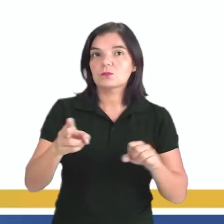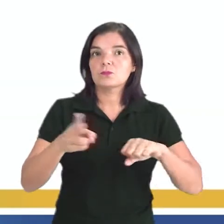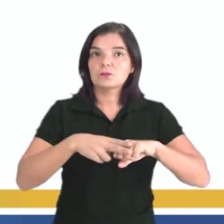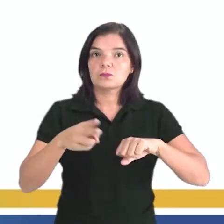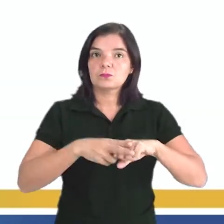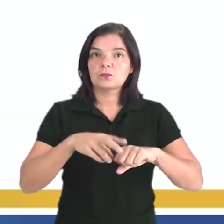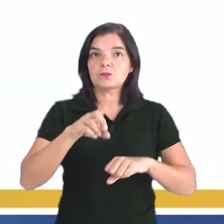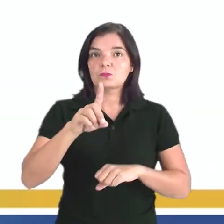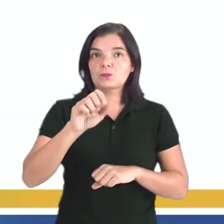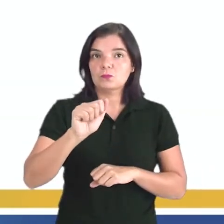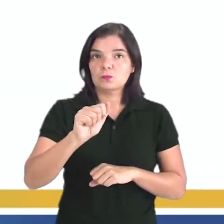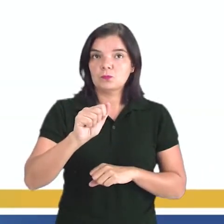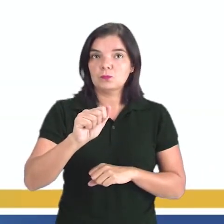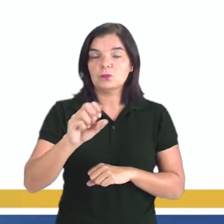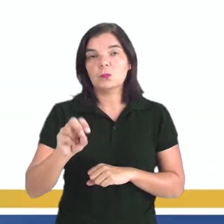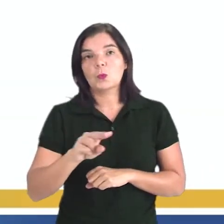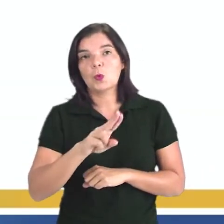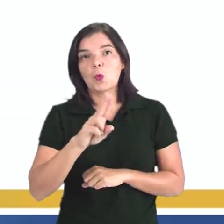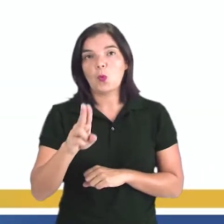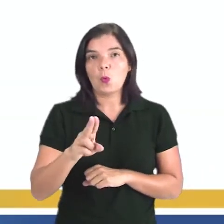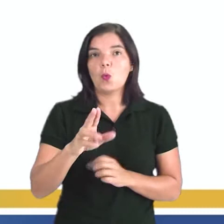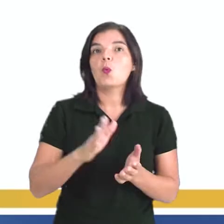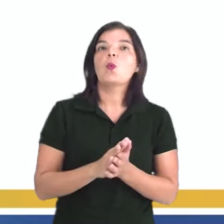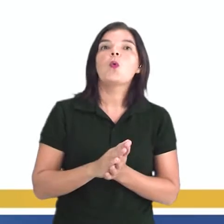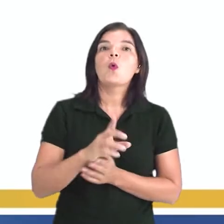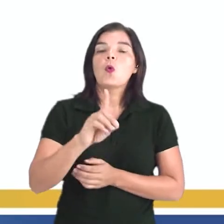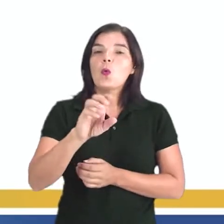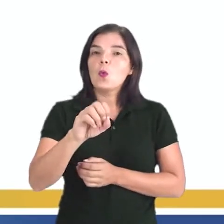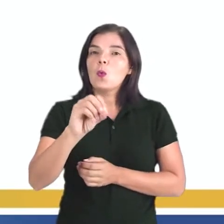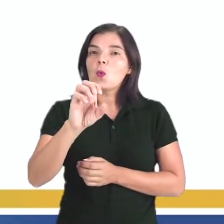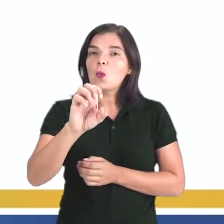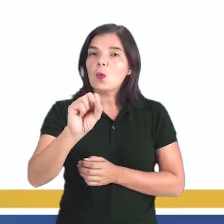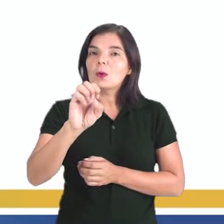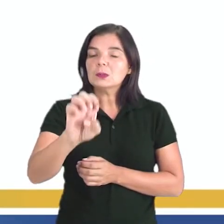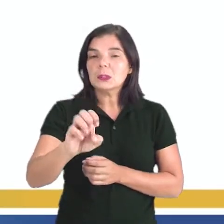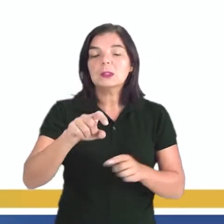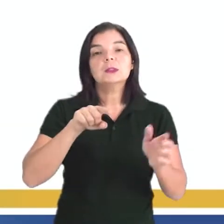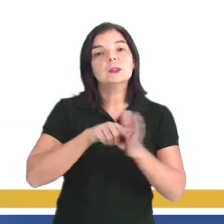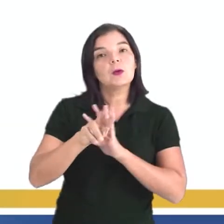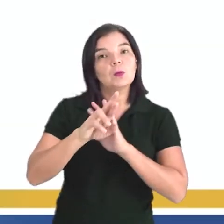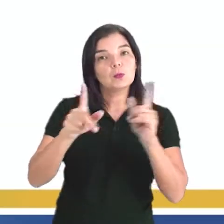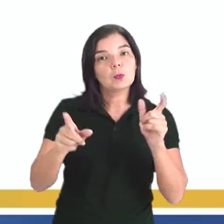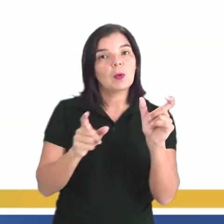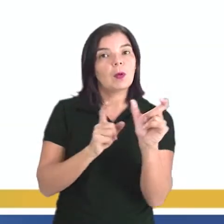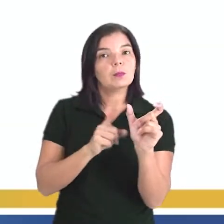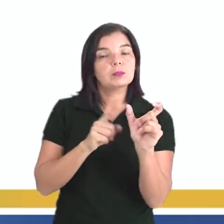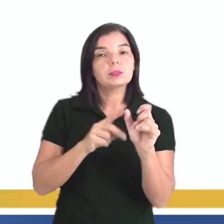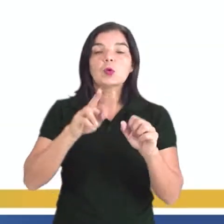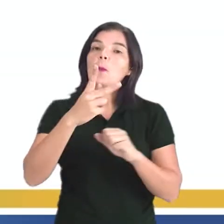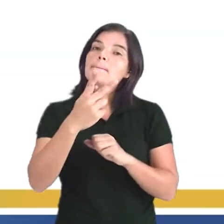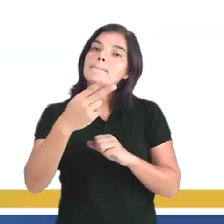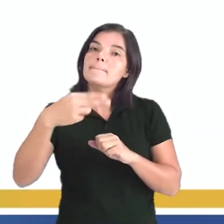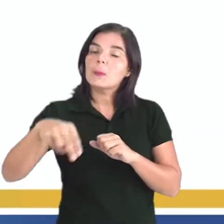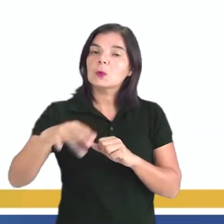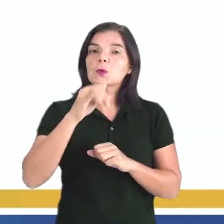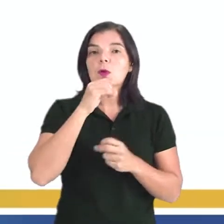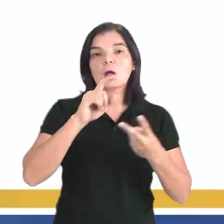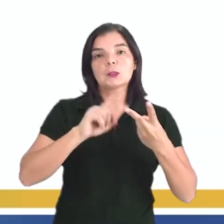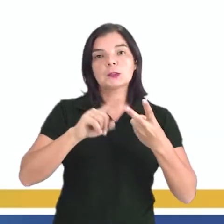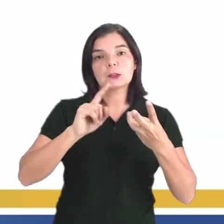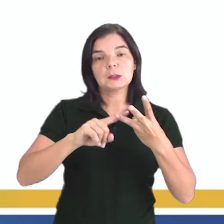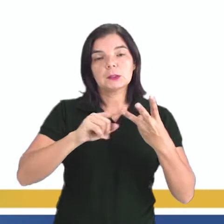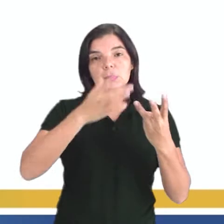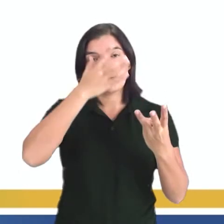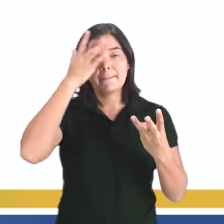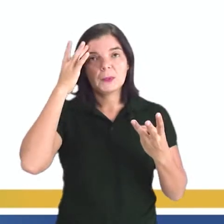auxiliar do ou o verbo auxiliar does para fazer as perguntas, e a diferença está no pronome. Toda vez que a gente fala sobre a terceira pessoa,